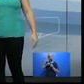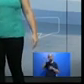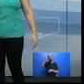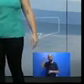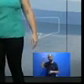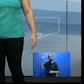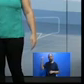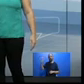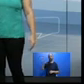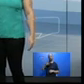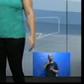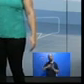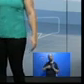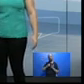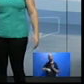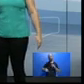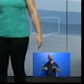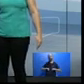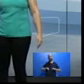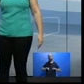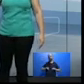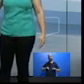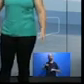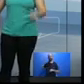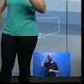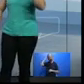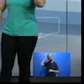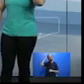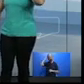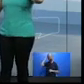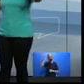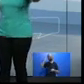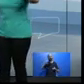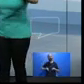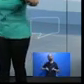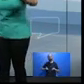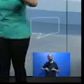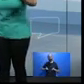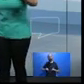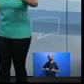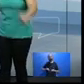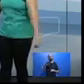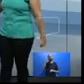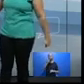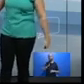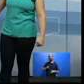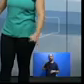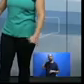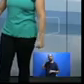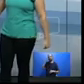eles sofreram, principalmente os indígenas. Então a história do Brasil é, ó, riquíssima.